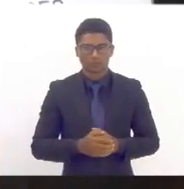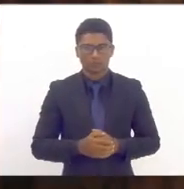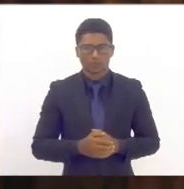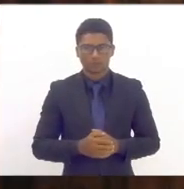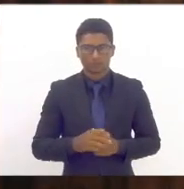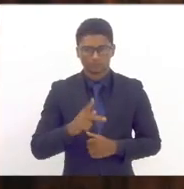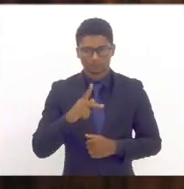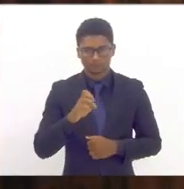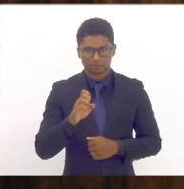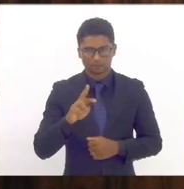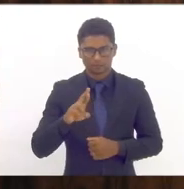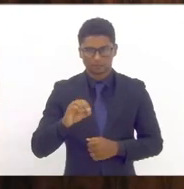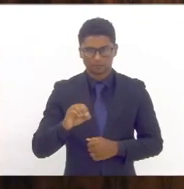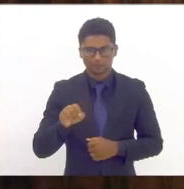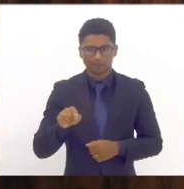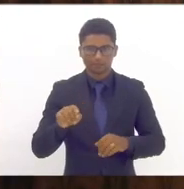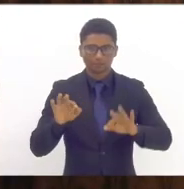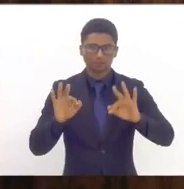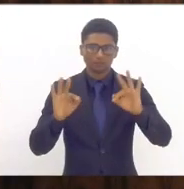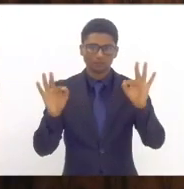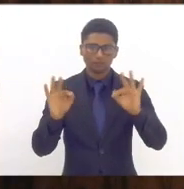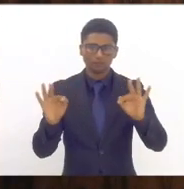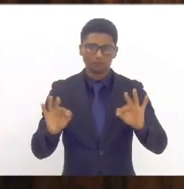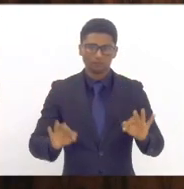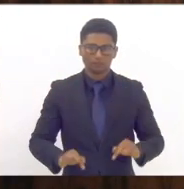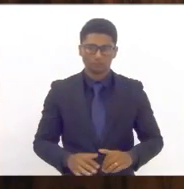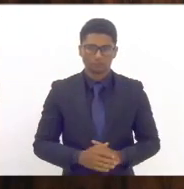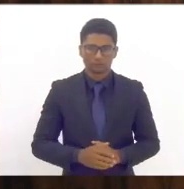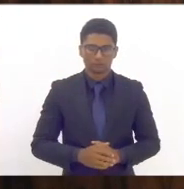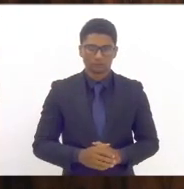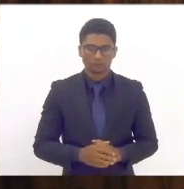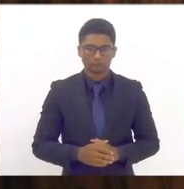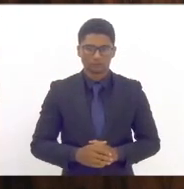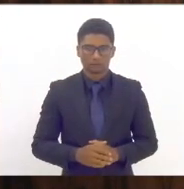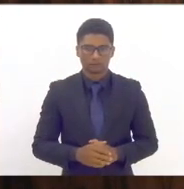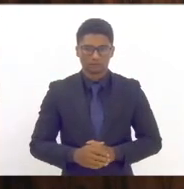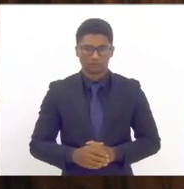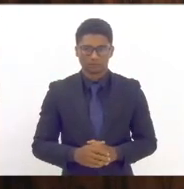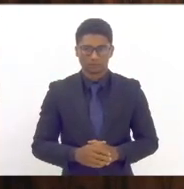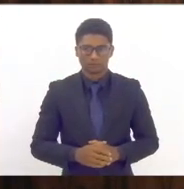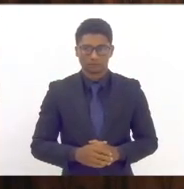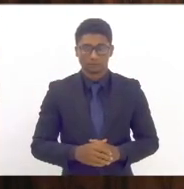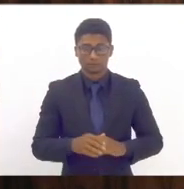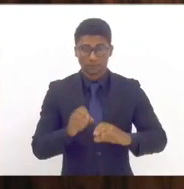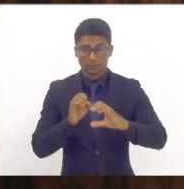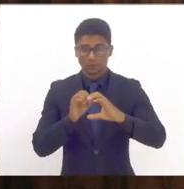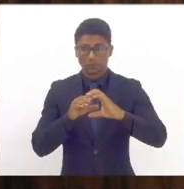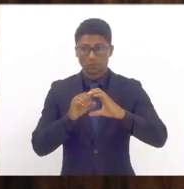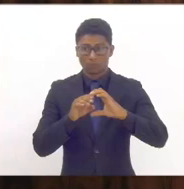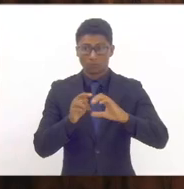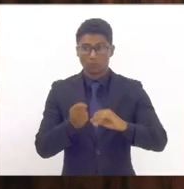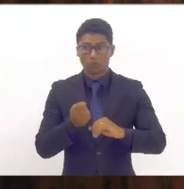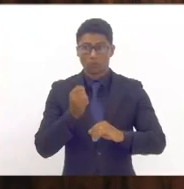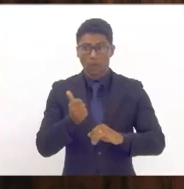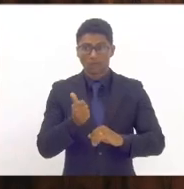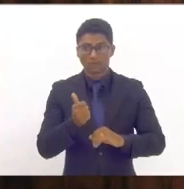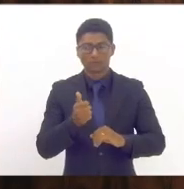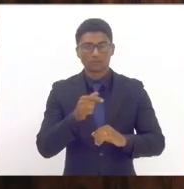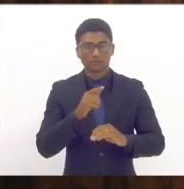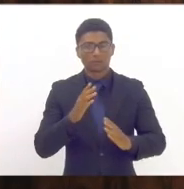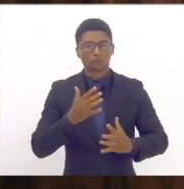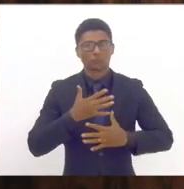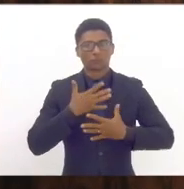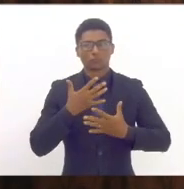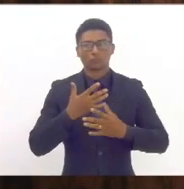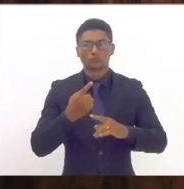Pedro muito feliz, e quase que a Globo dá um baque em vocês,